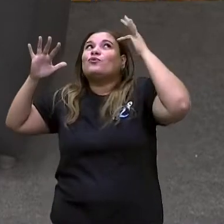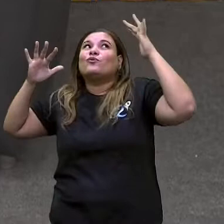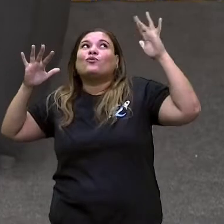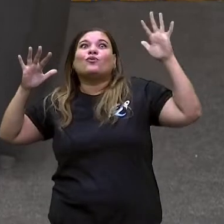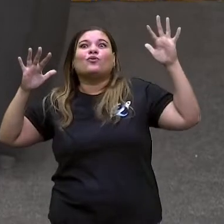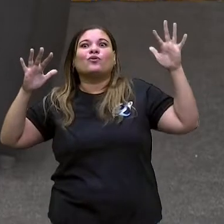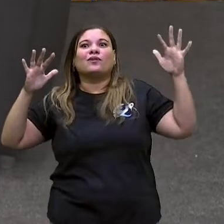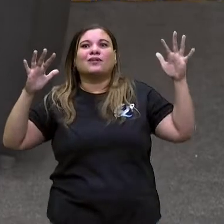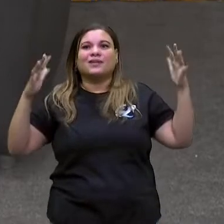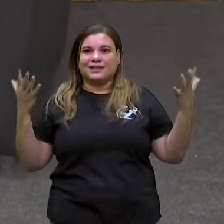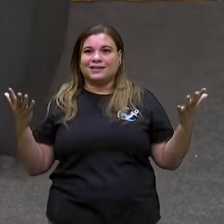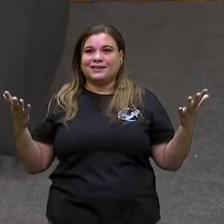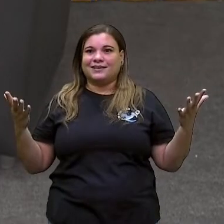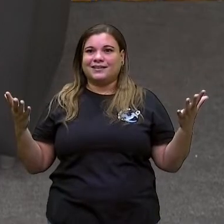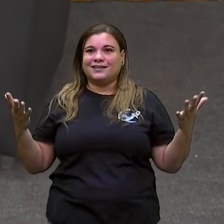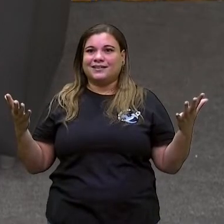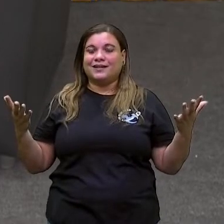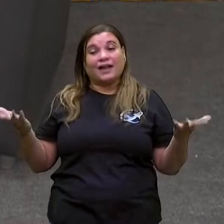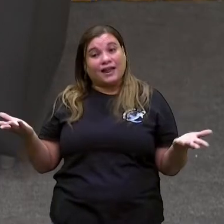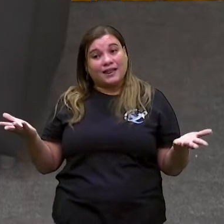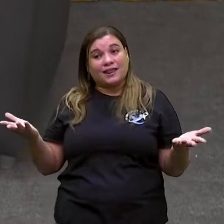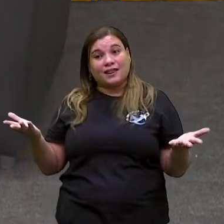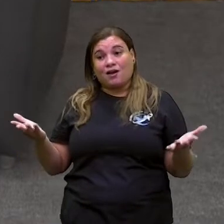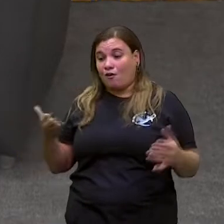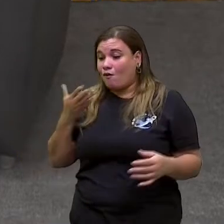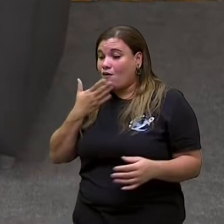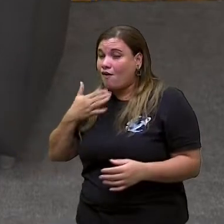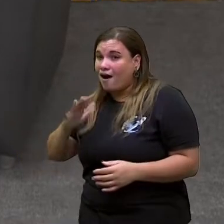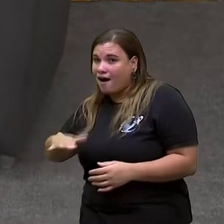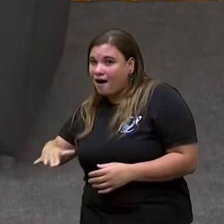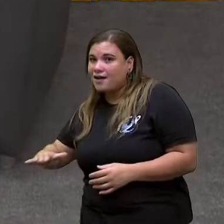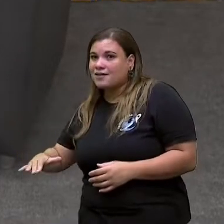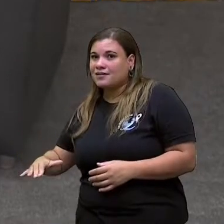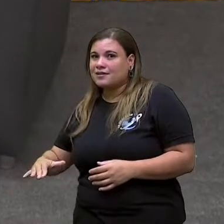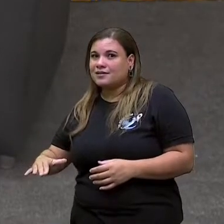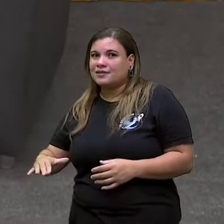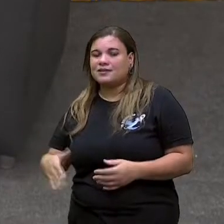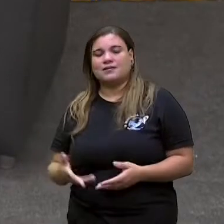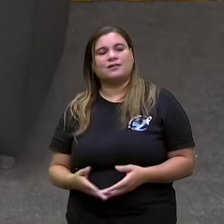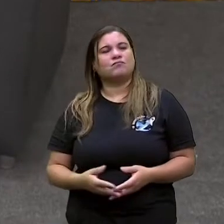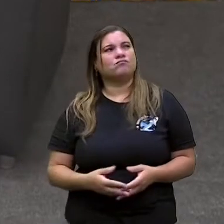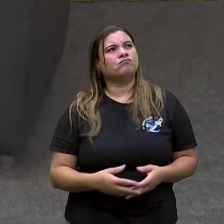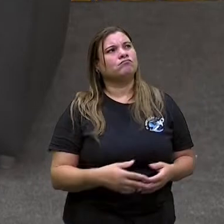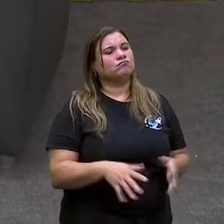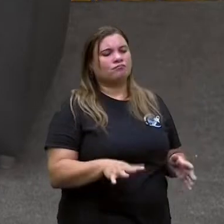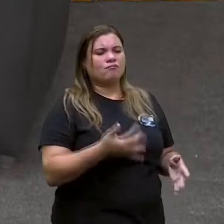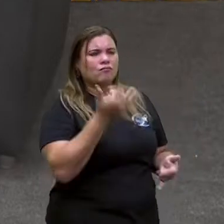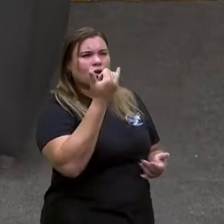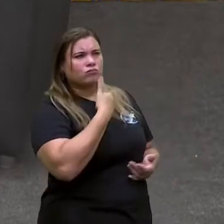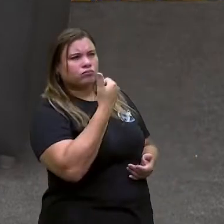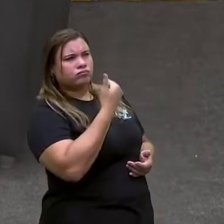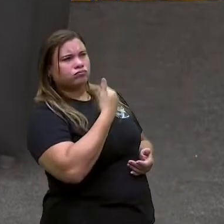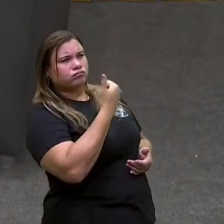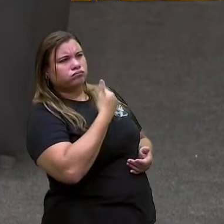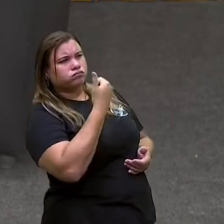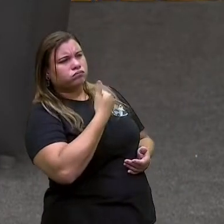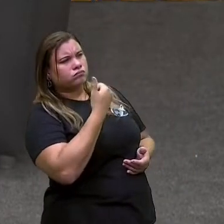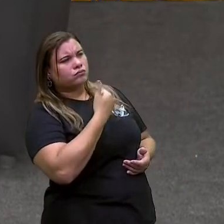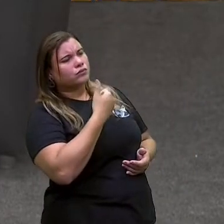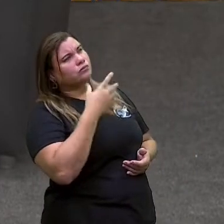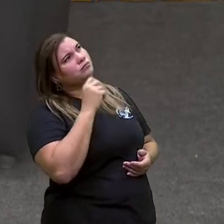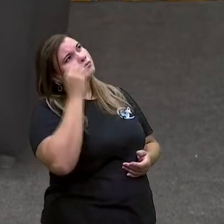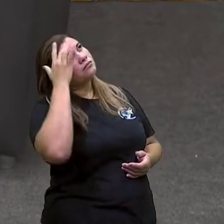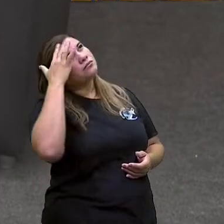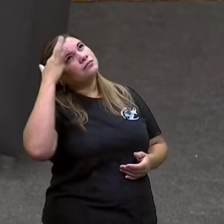desenho está pronto, a cor está pronta, a caminhada está pronta. Mas quando você ouve uma história, por exemplo, Chapeuzinho Vermelho, Branca de